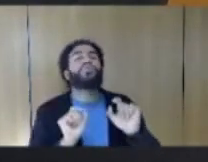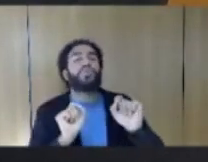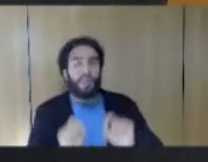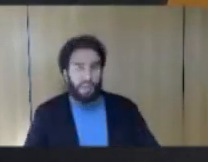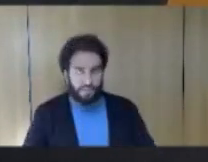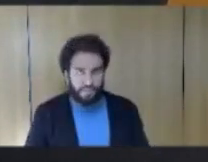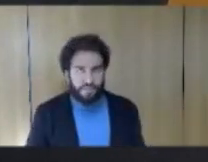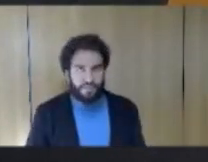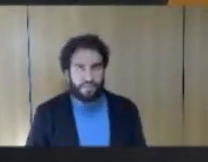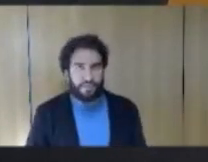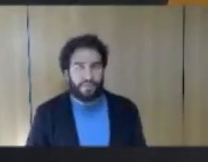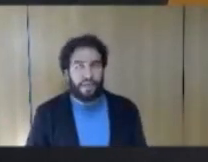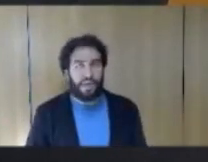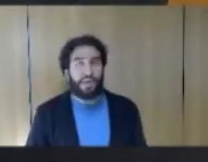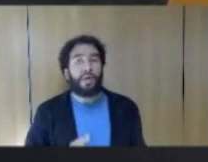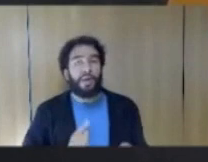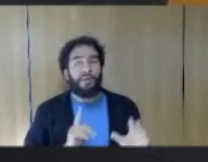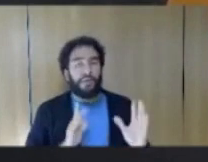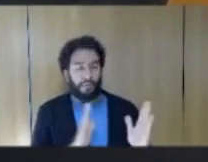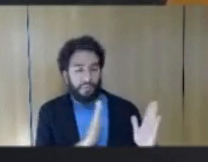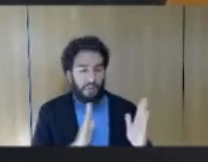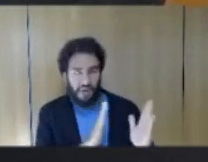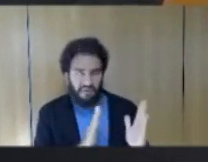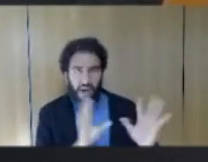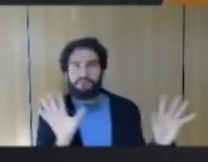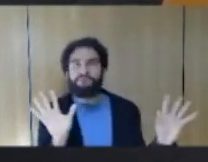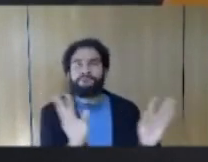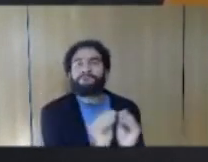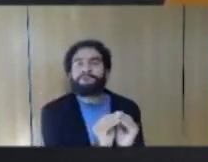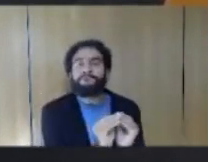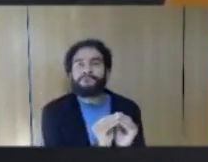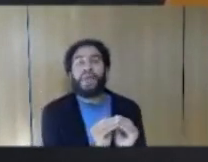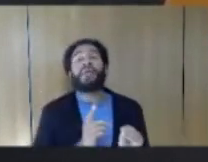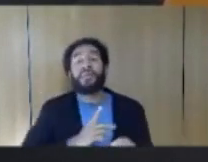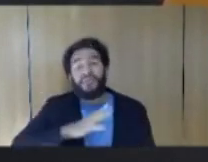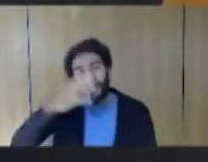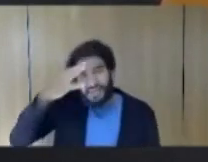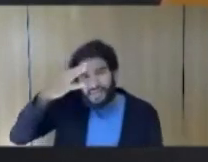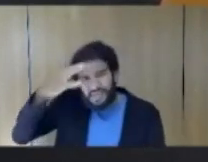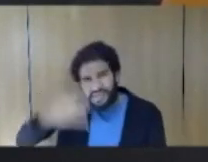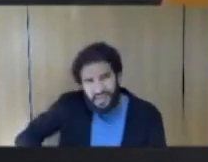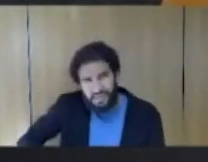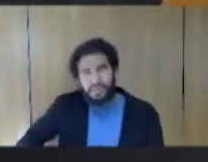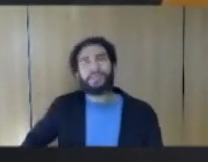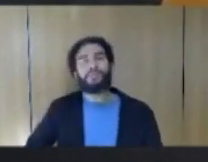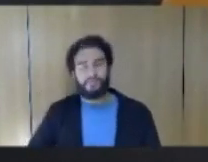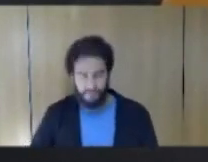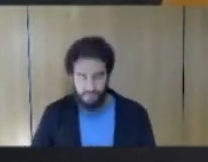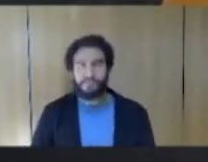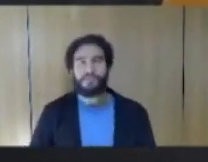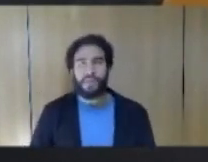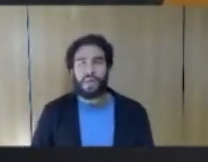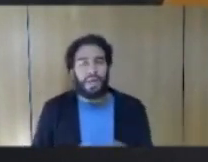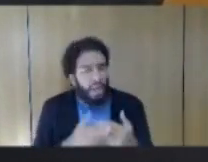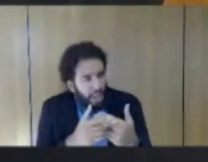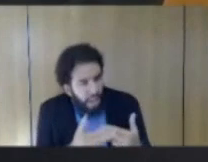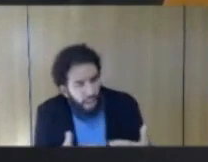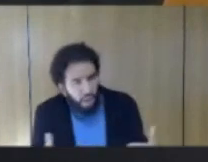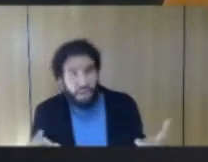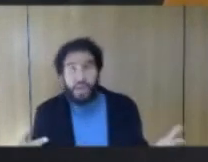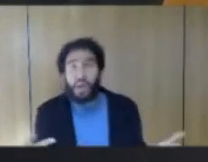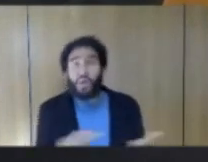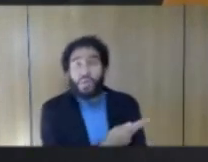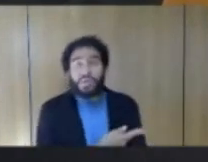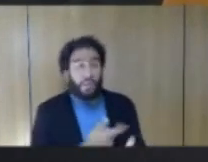o fechamento de uma fase da investigação com a confirmação de tudo que aconteceu na